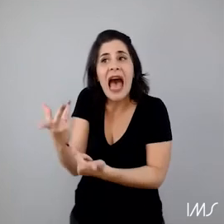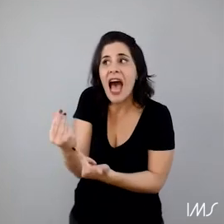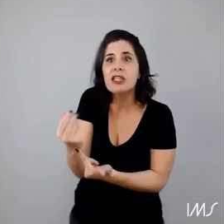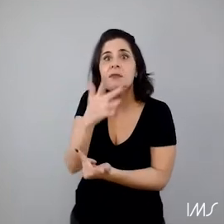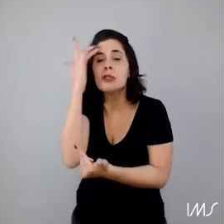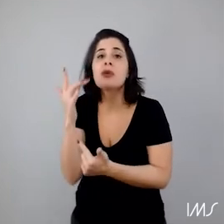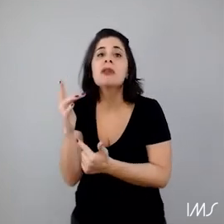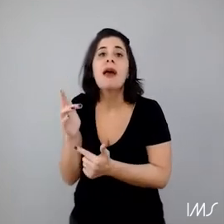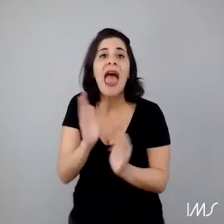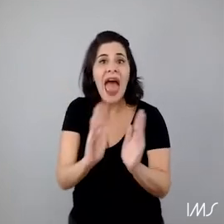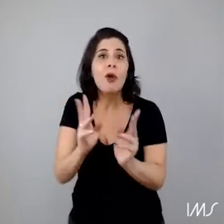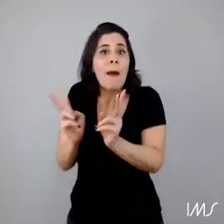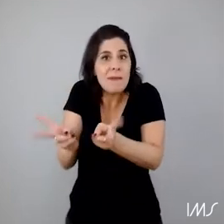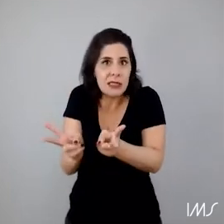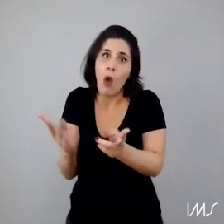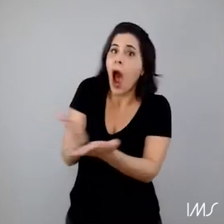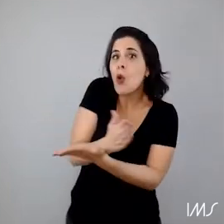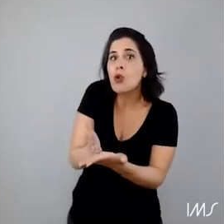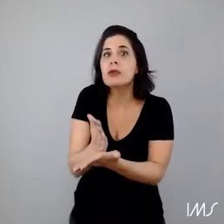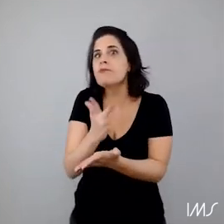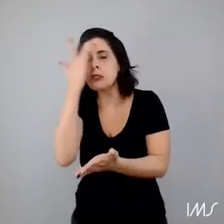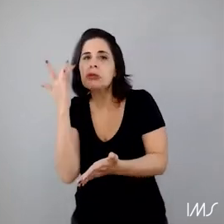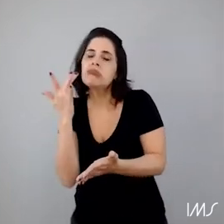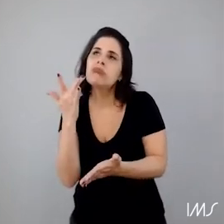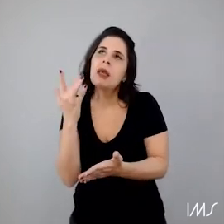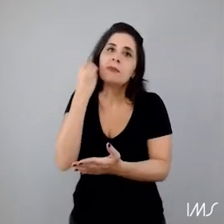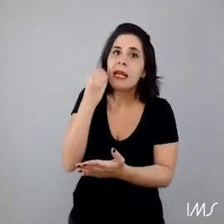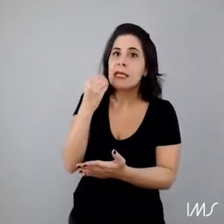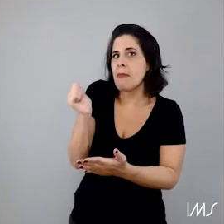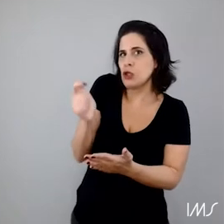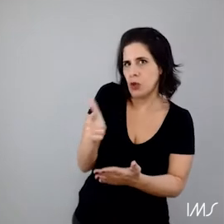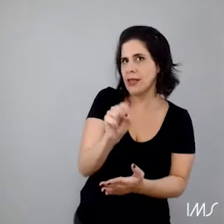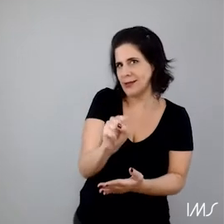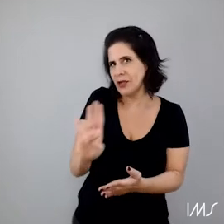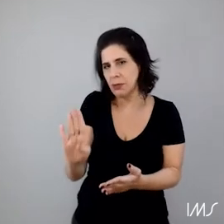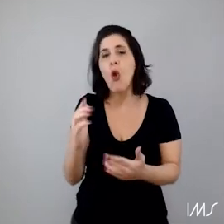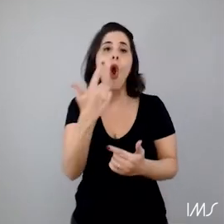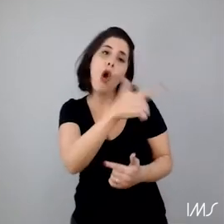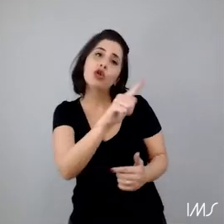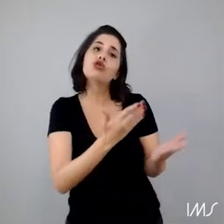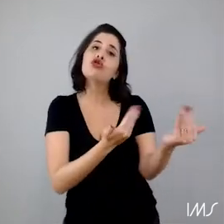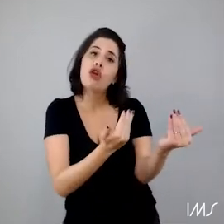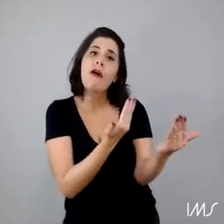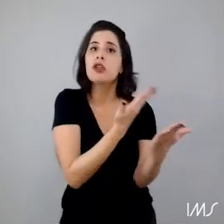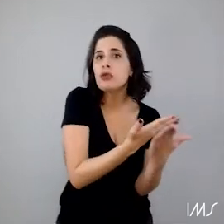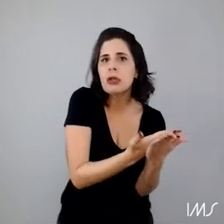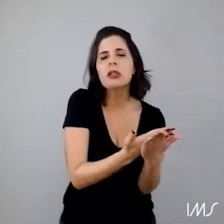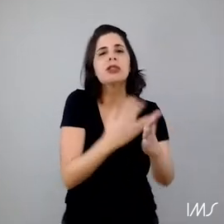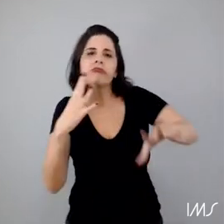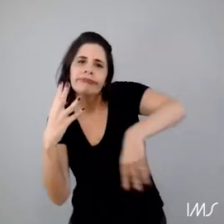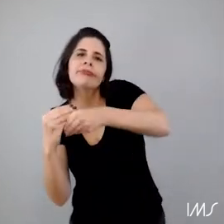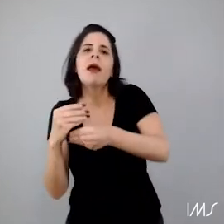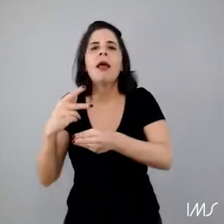seus colegas, alguns mais experientes do que ela, outros então jovens iniciantes, que ela estudava e incluía em seus